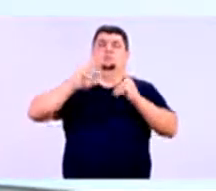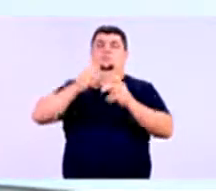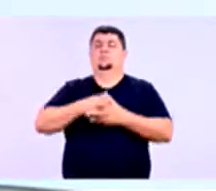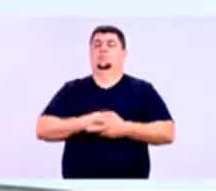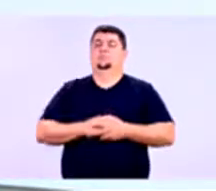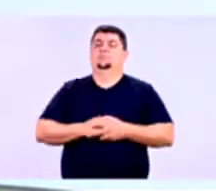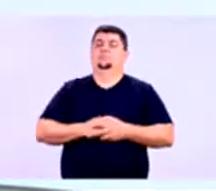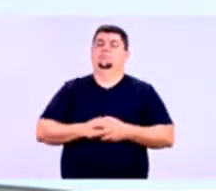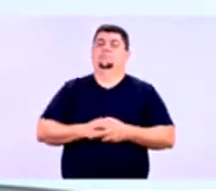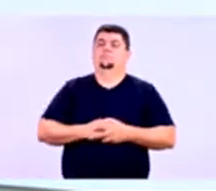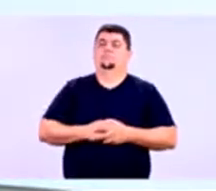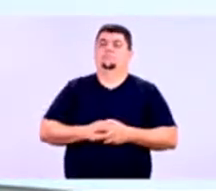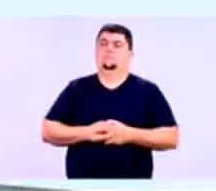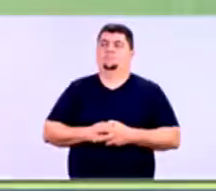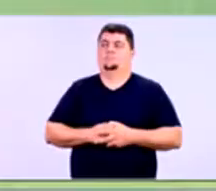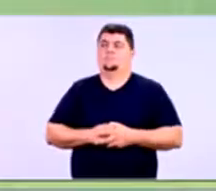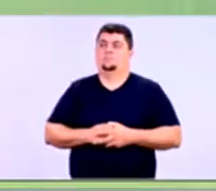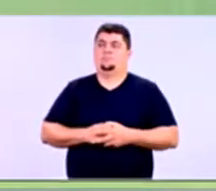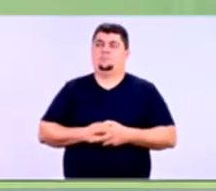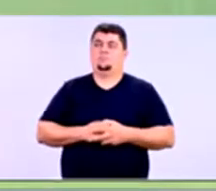fórmulas.